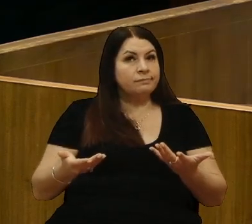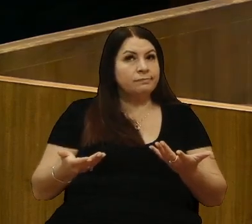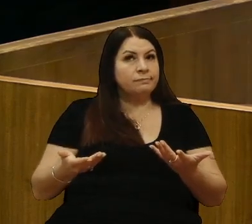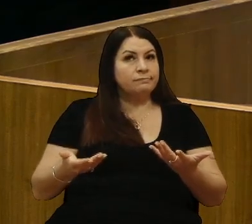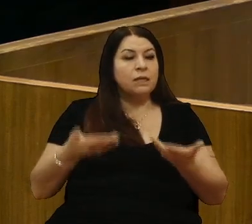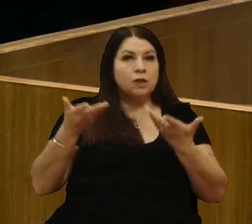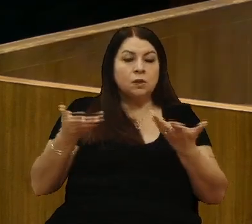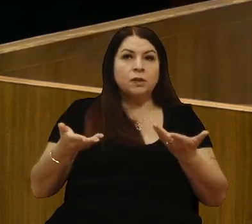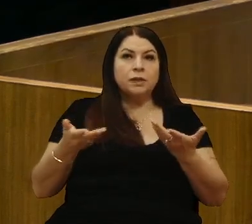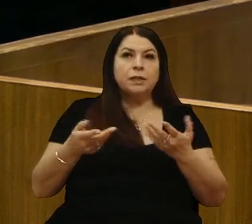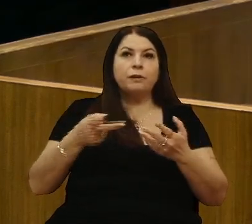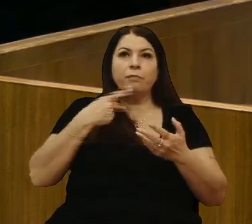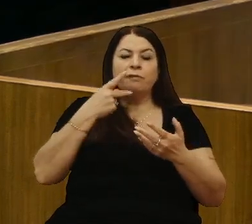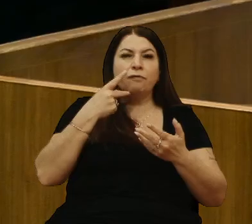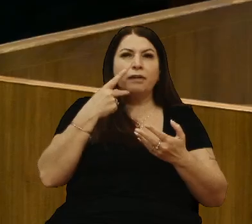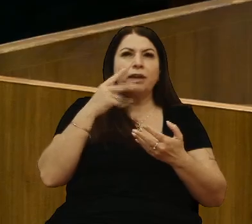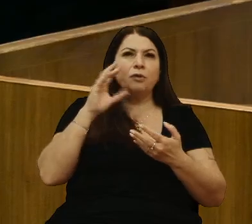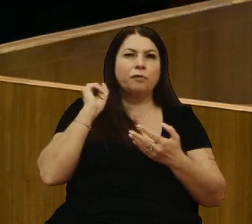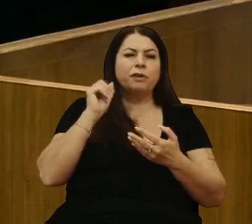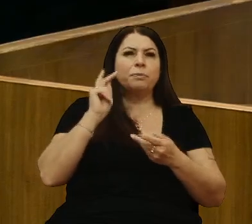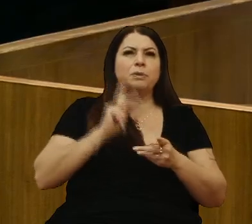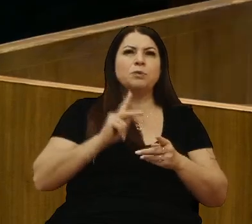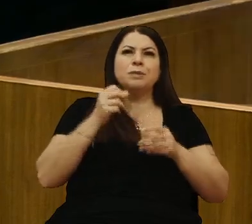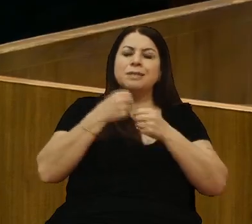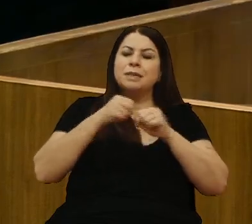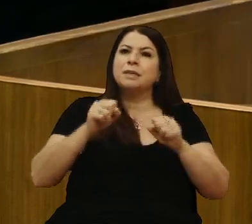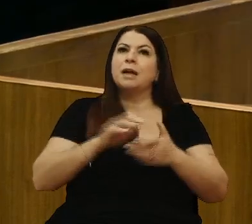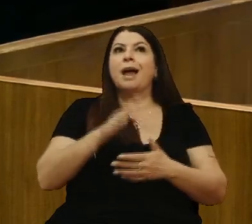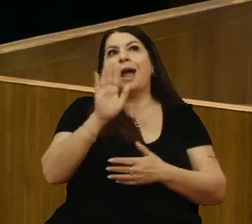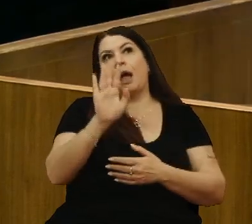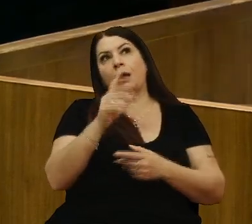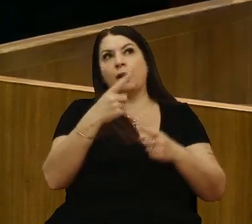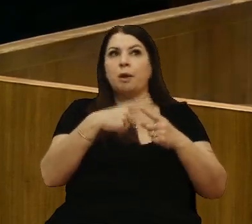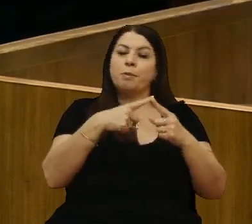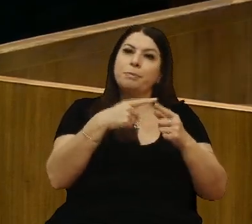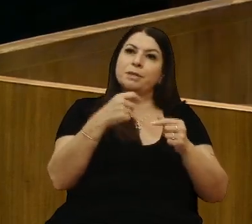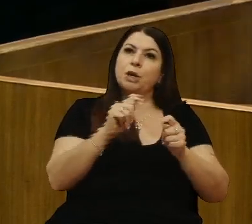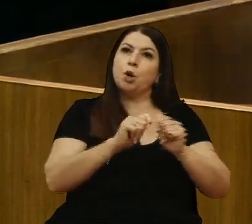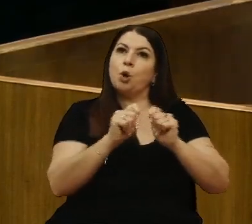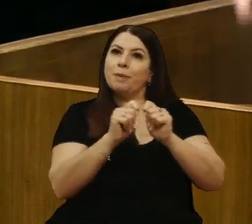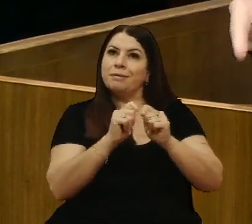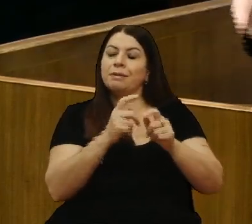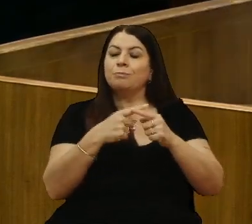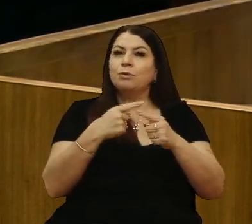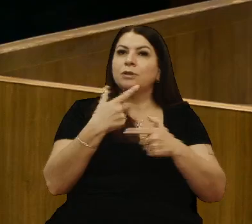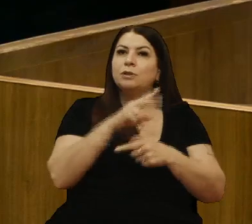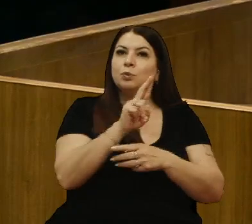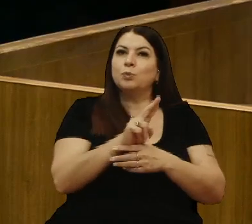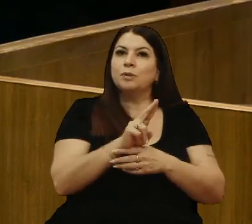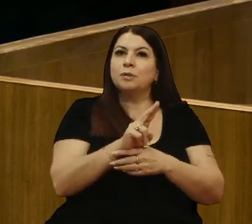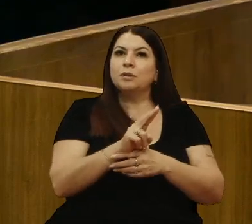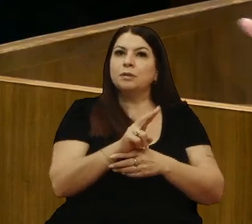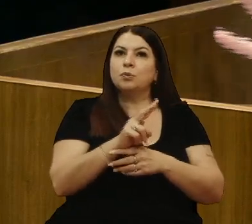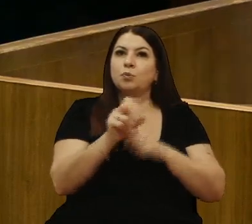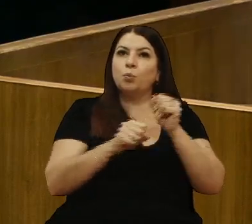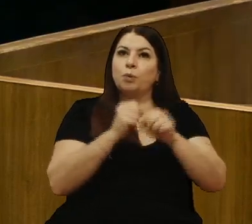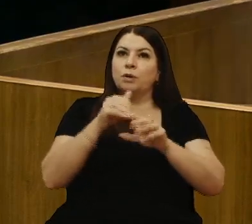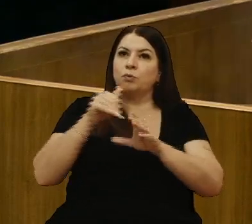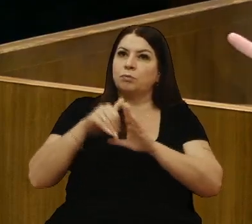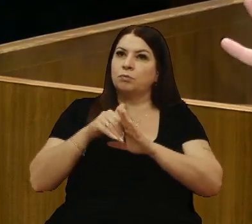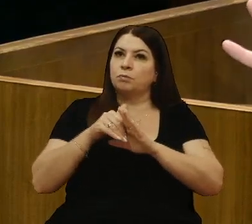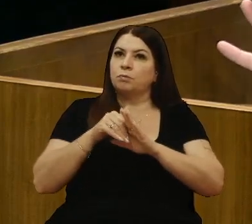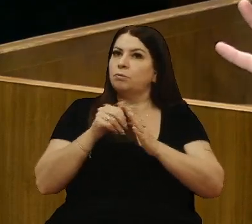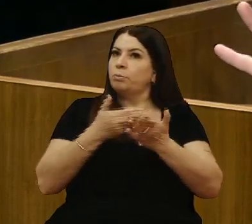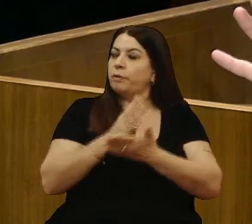Aí é um discurso, eu já ouvi isso de gente nas secretarias. Porque precisa economizar, porque daí tem que usar no ano eleitoral. Gente, a gente não